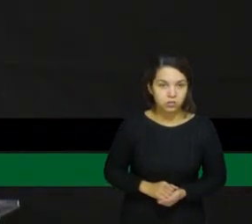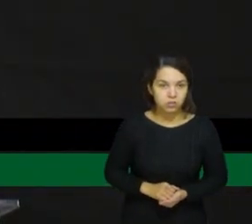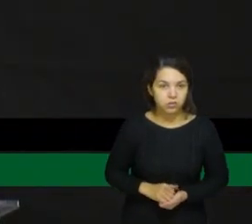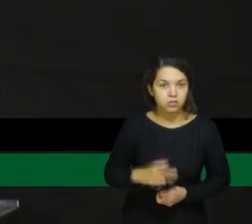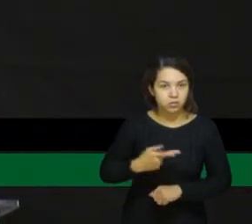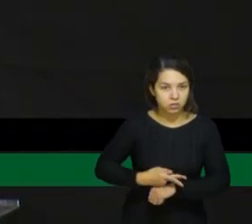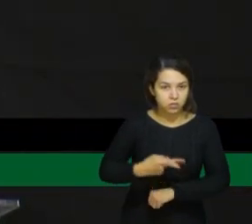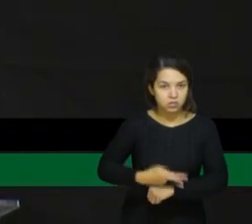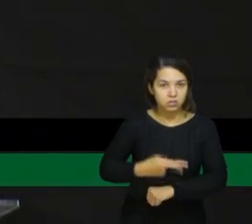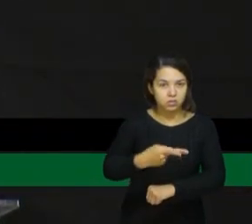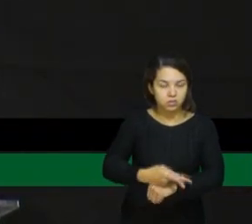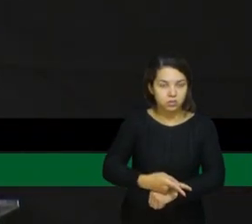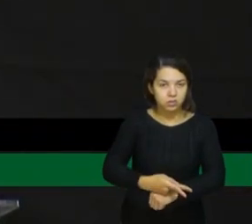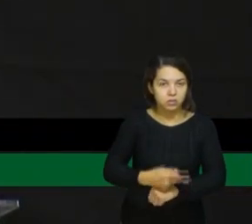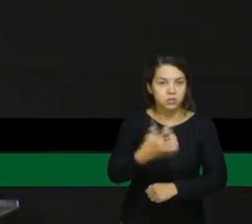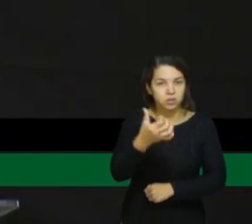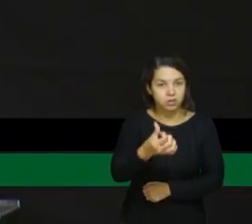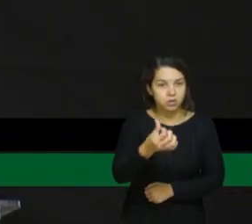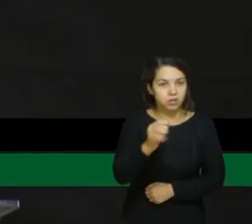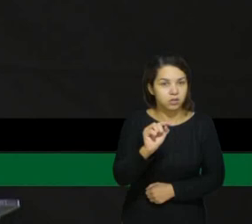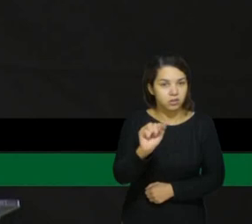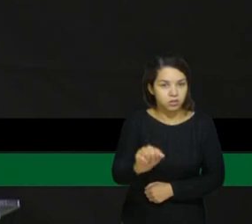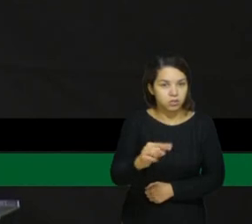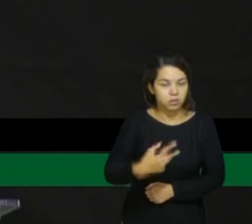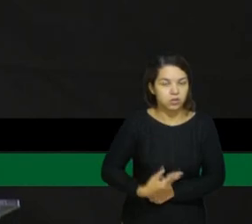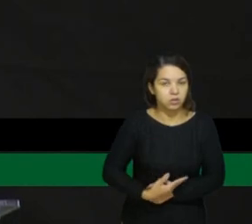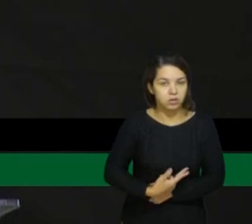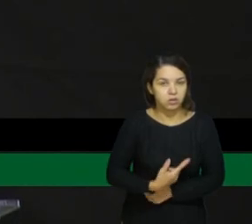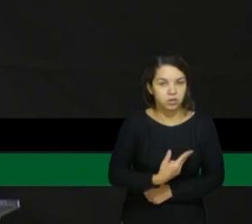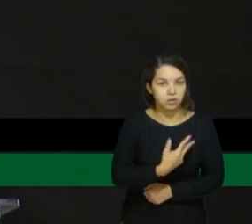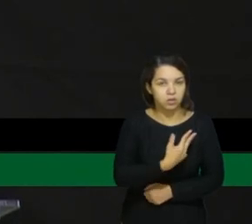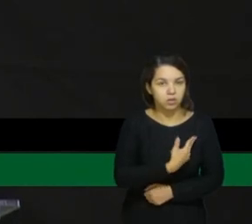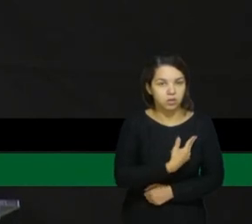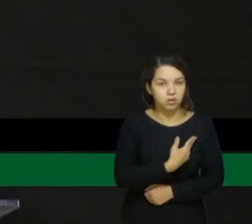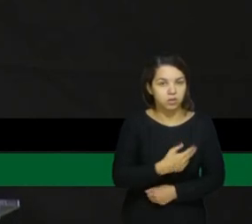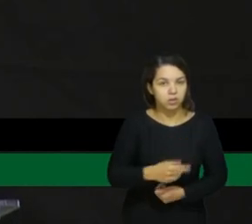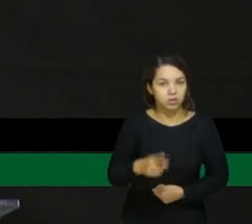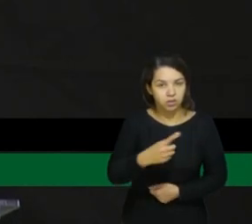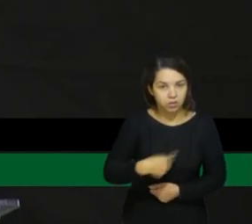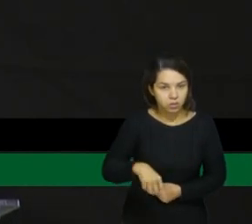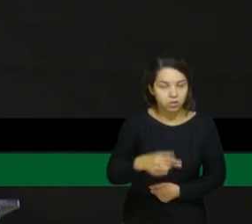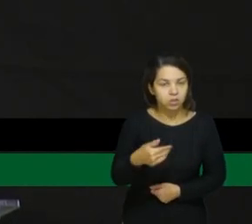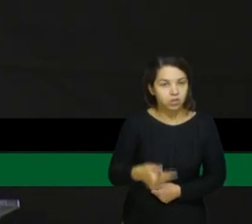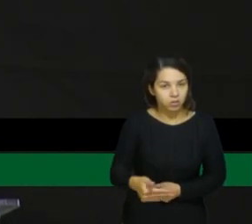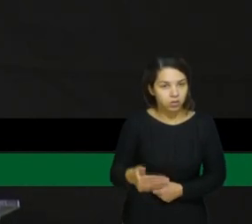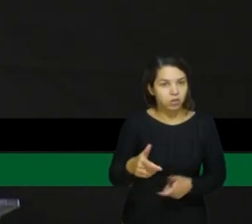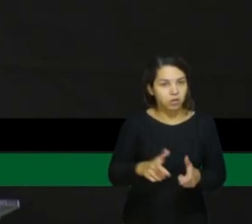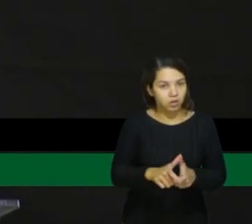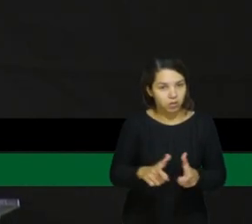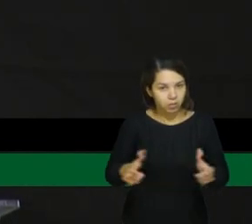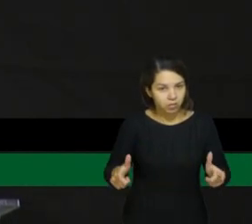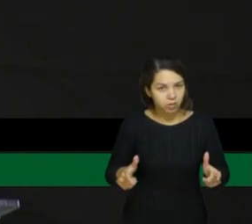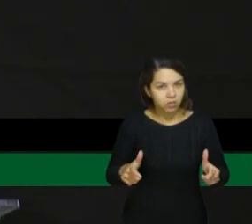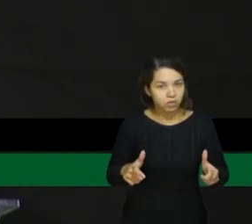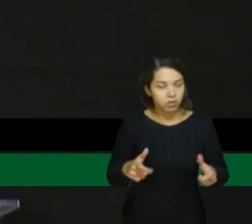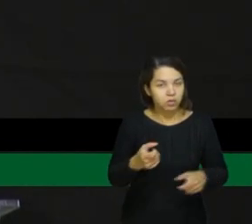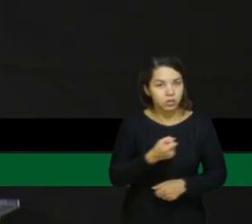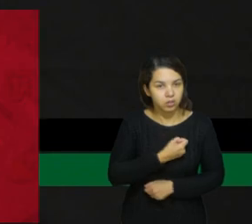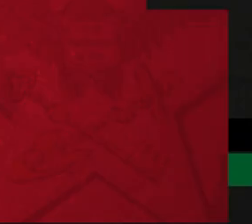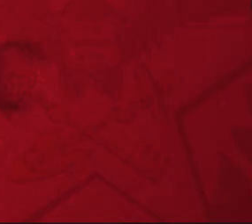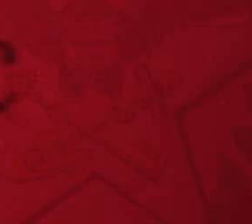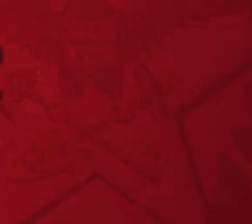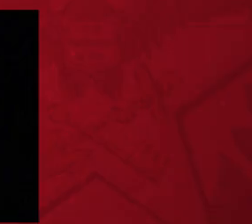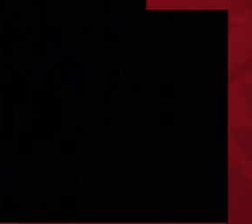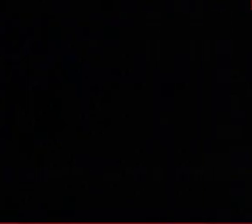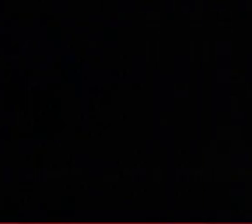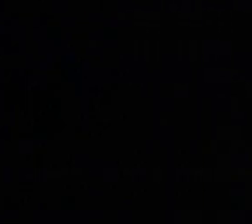internados, 6 mil cirurgias e nós vamos ampliar o número desses